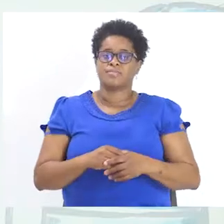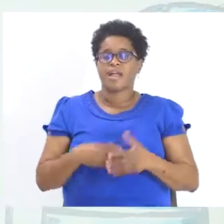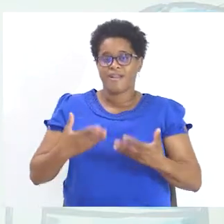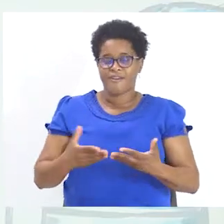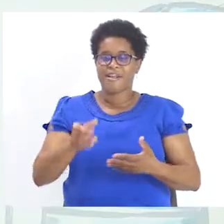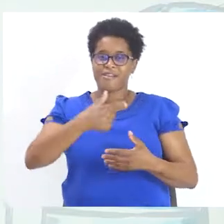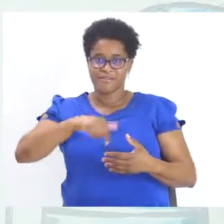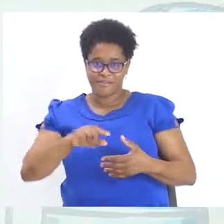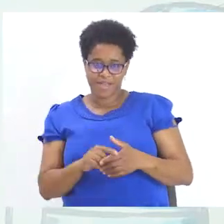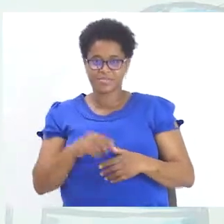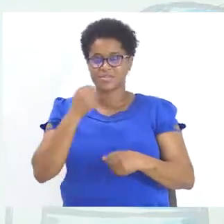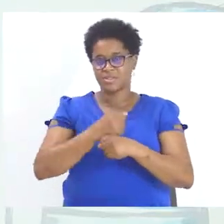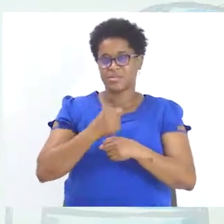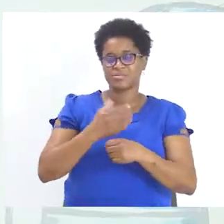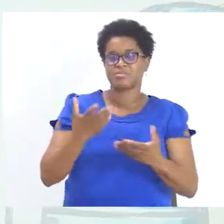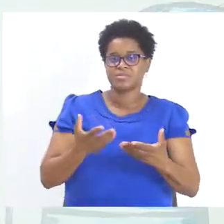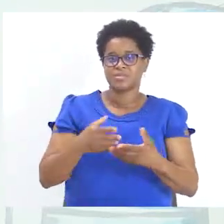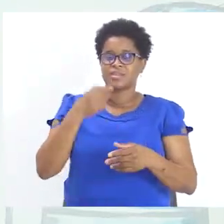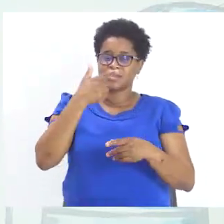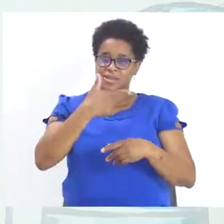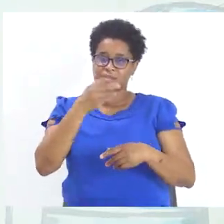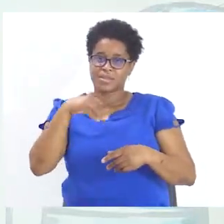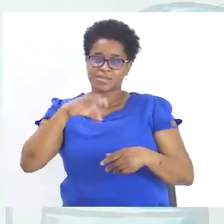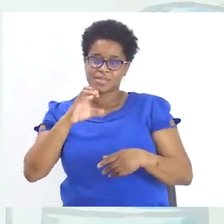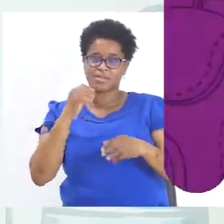vamos para exercício de TPC.